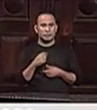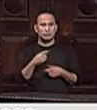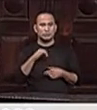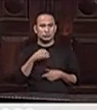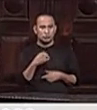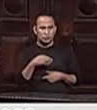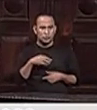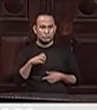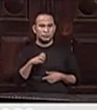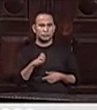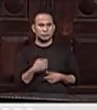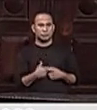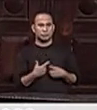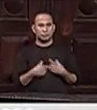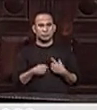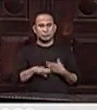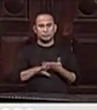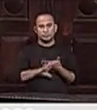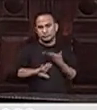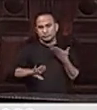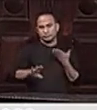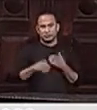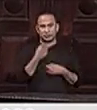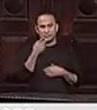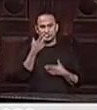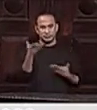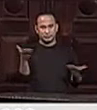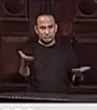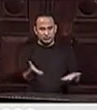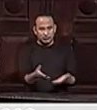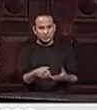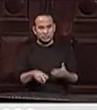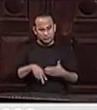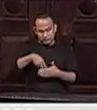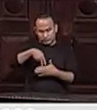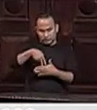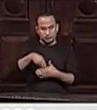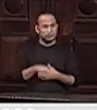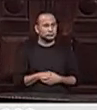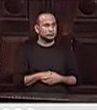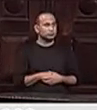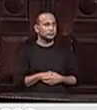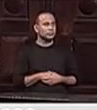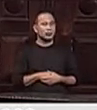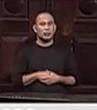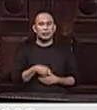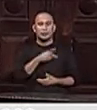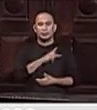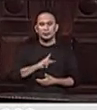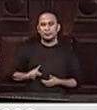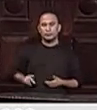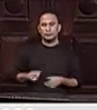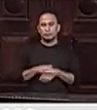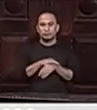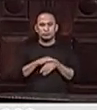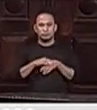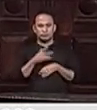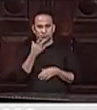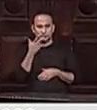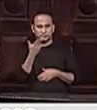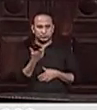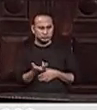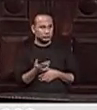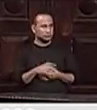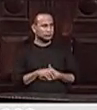que não há bases para esse afastamento, como já disse aqui dessa tribuna. Senhor presidente, eu gostaria de trazer hoje a essa tribuna mais